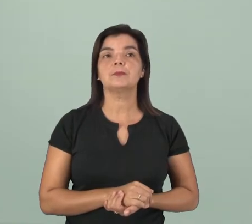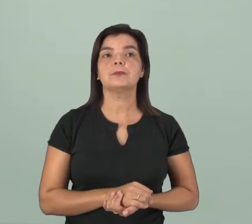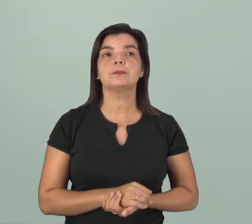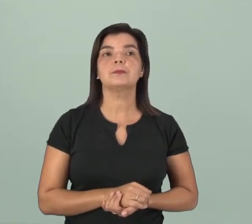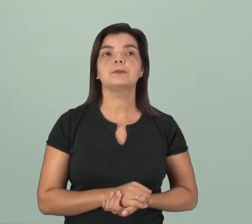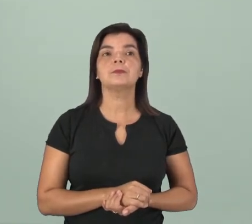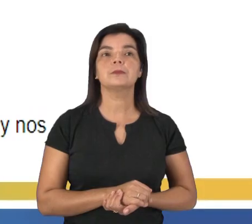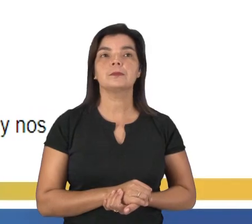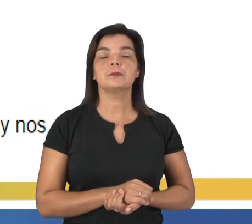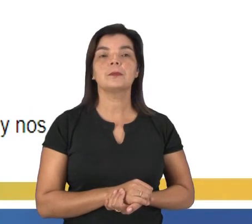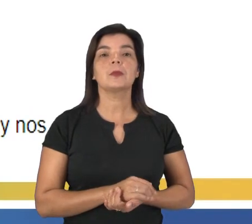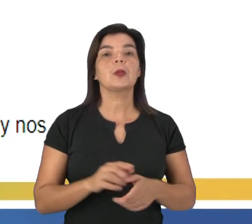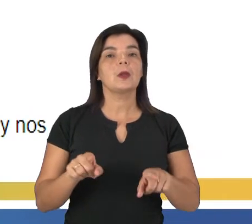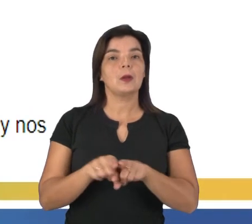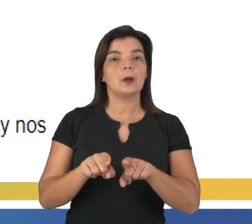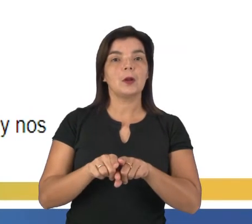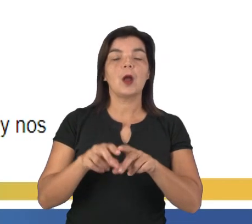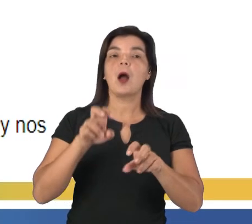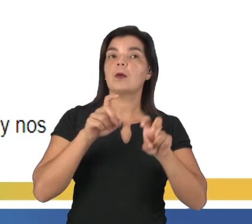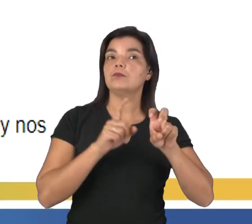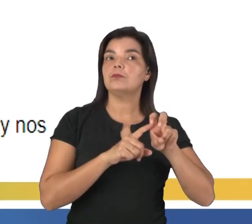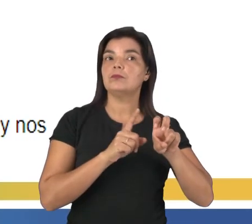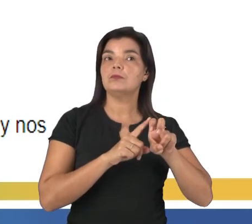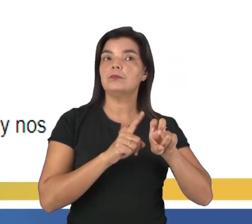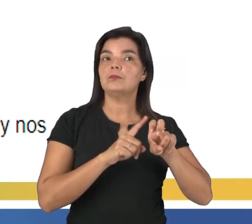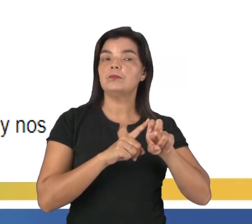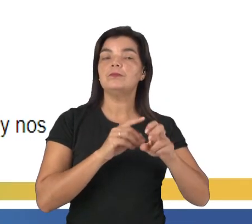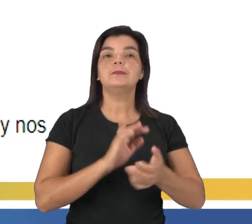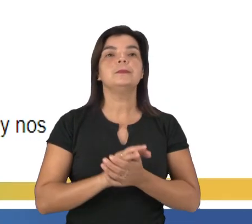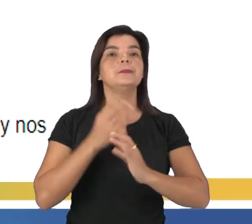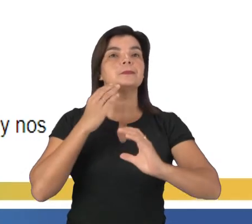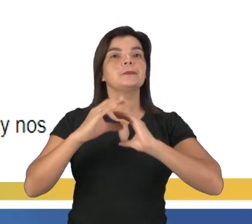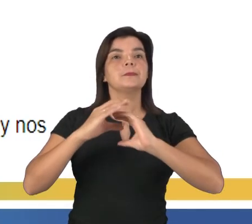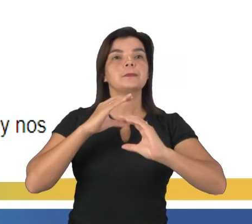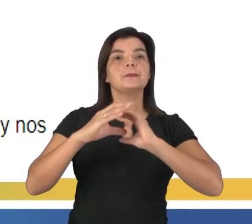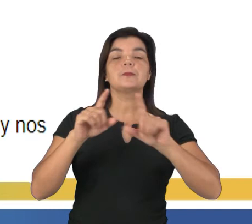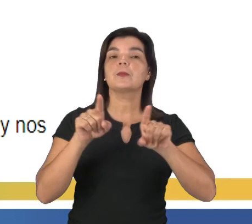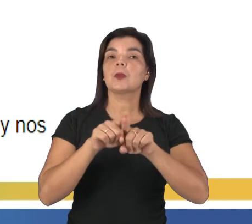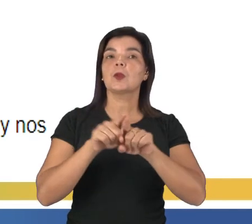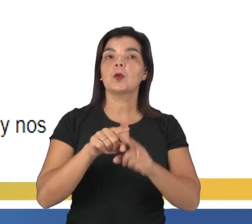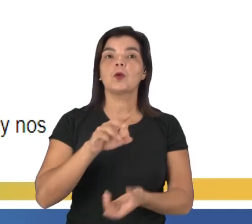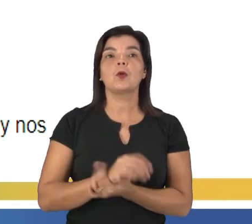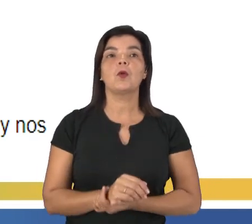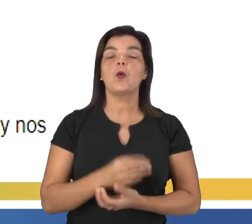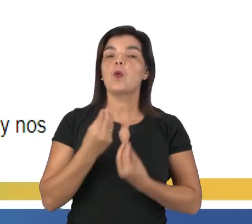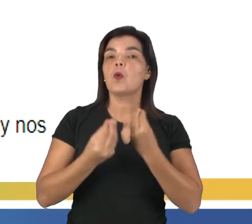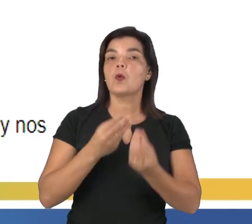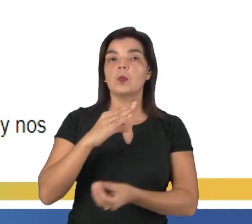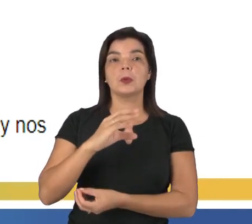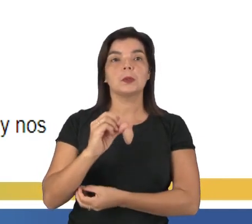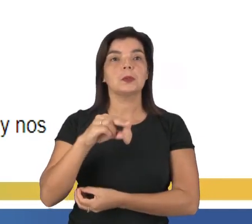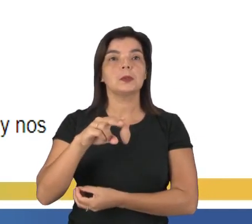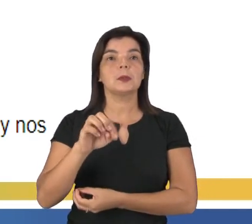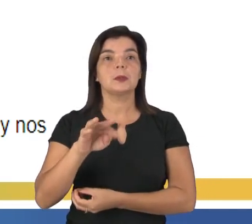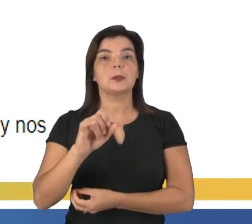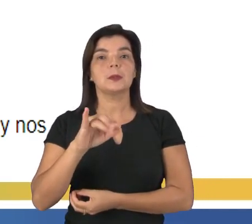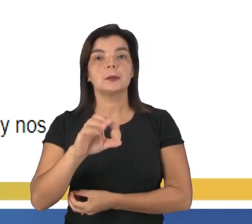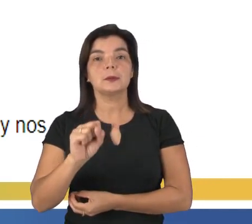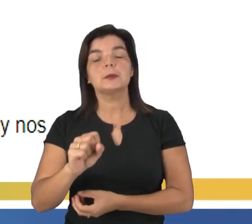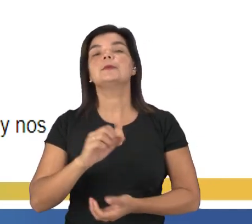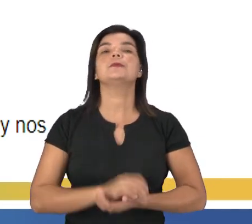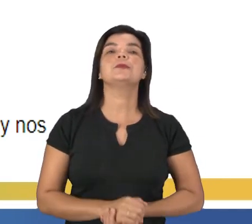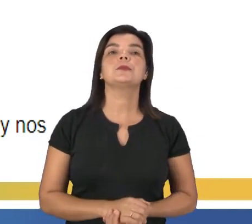trazer. Então, a 5 ali, cantar, né? Vosotros, como é que conjuga? Cantais. Então,